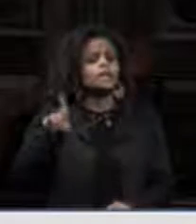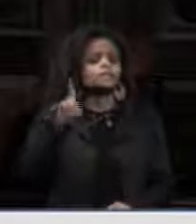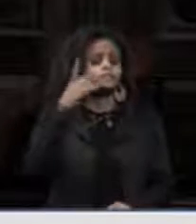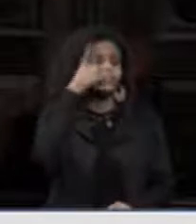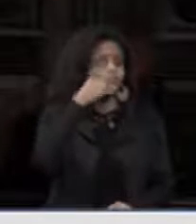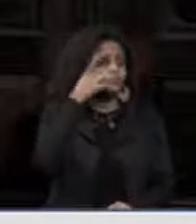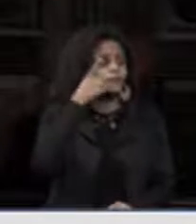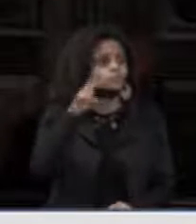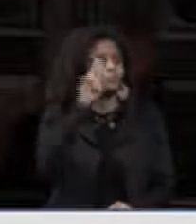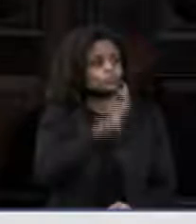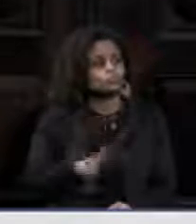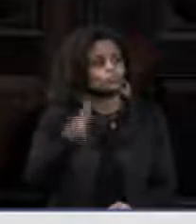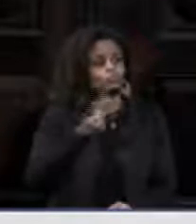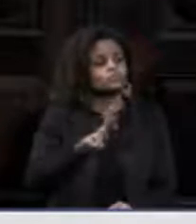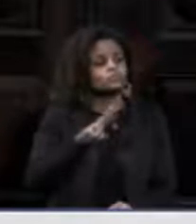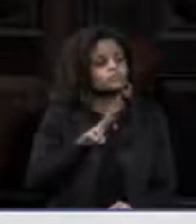parlamentar